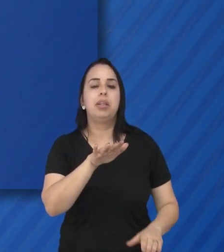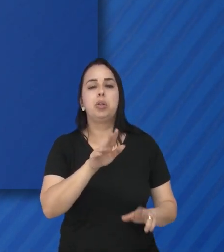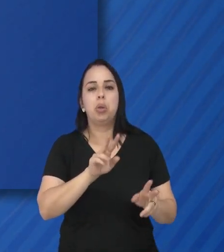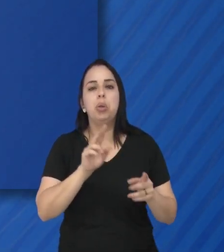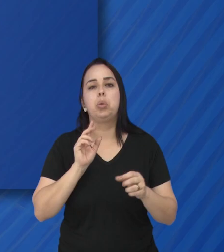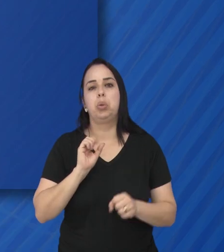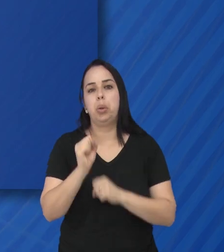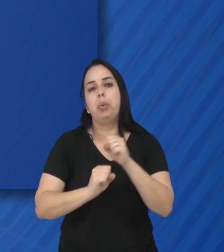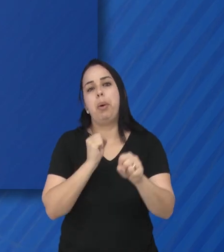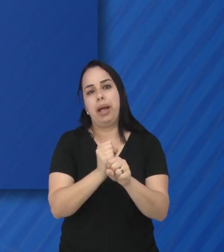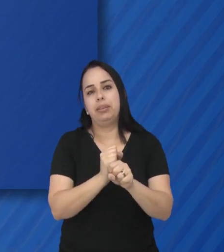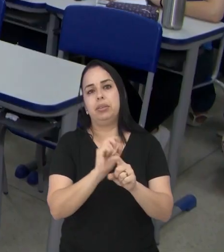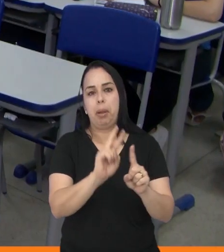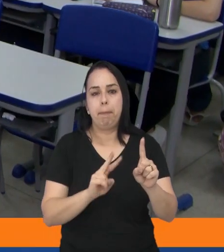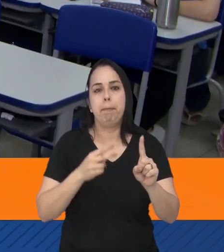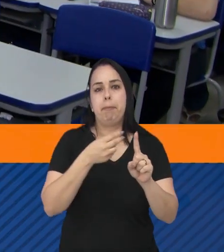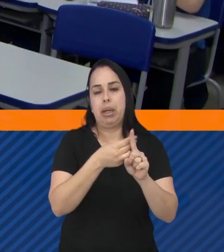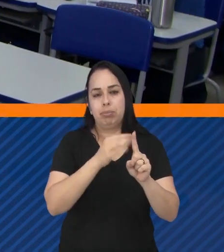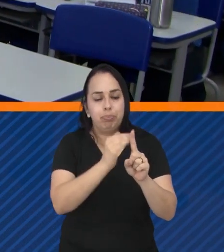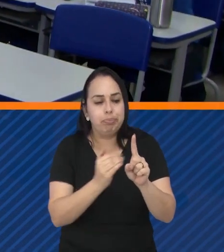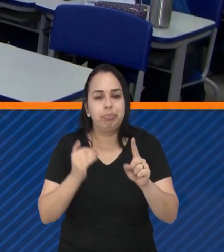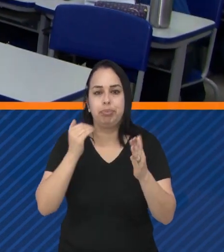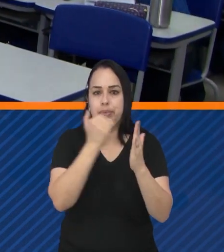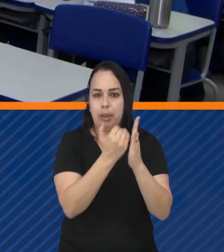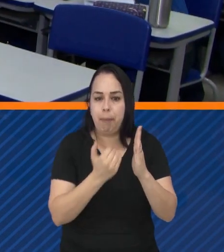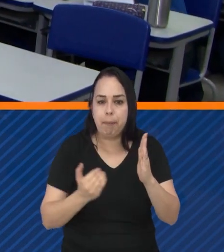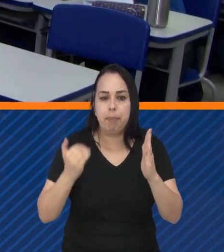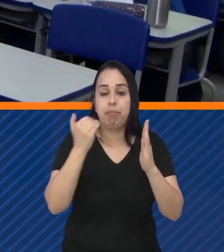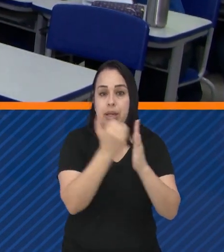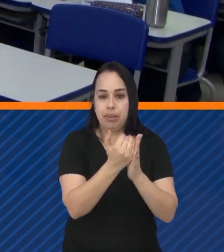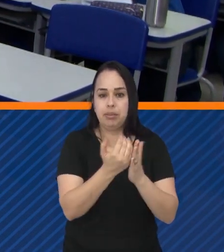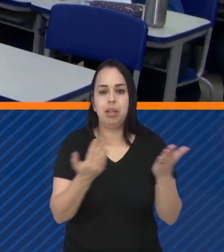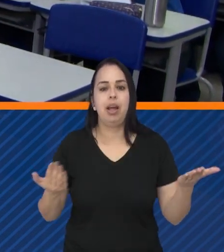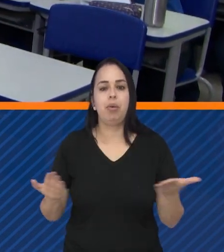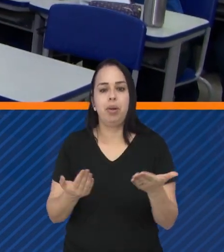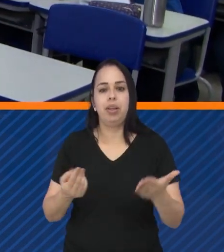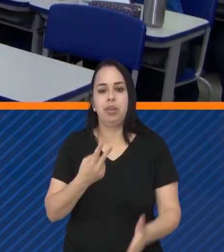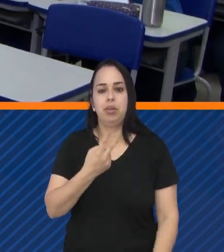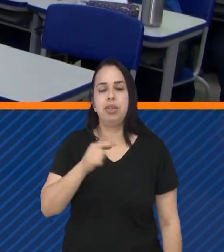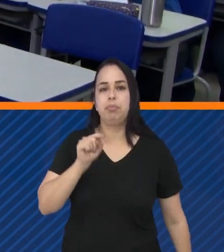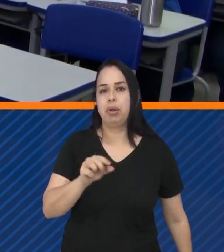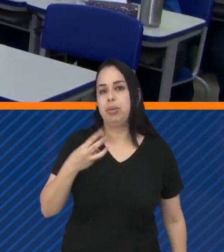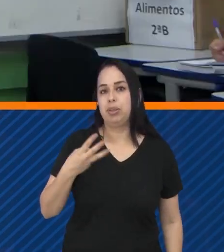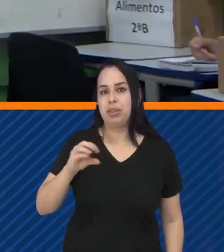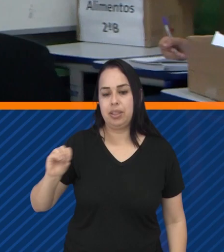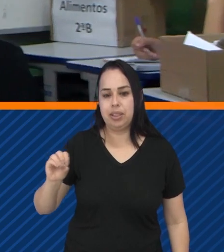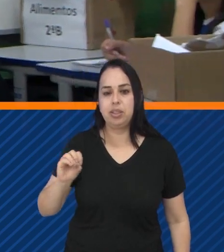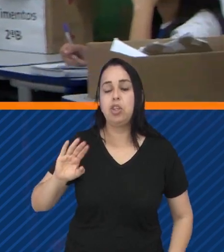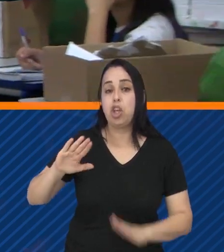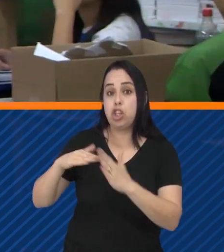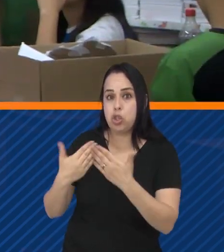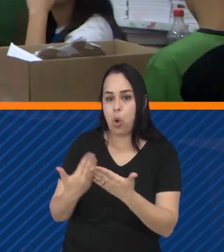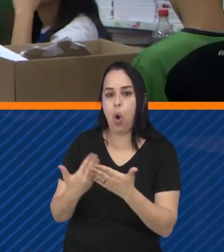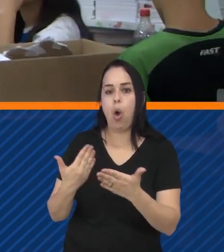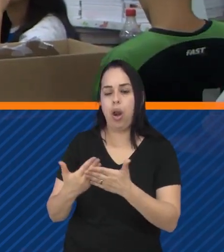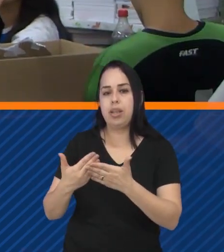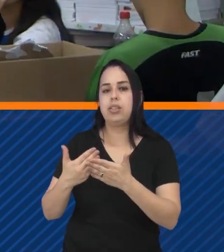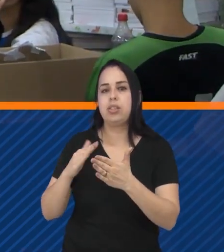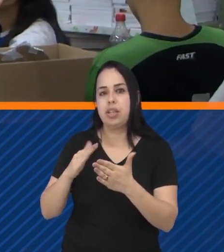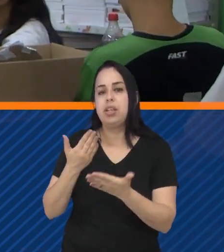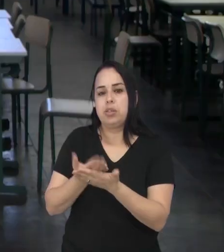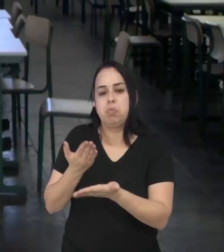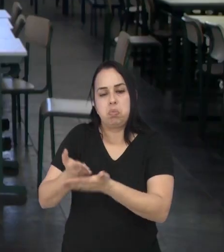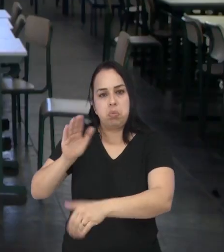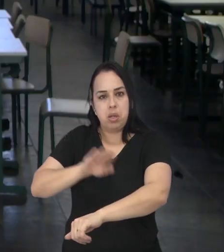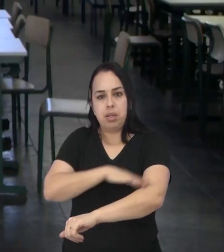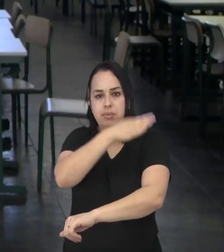amplia o modelo todos os anos. Atualmente, mais de 2.300 escolas fazem parte do PEI, o Programa de Ensino